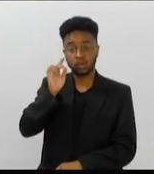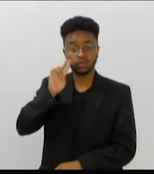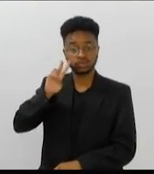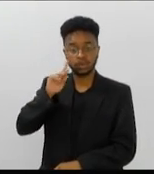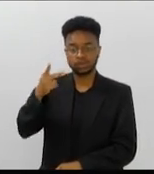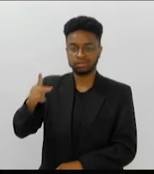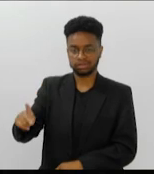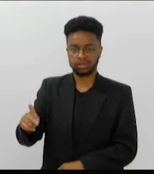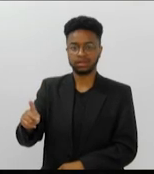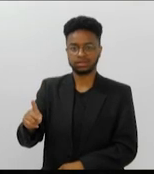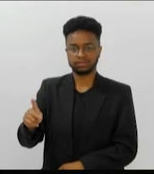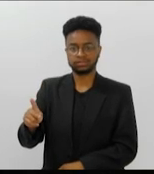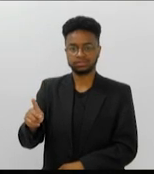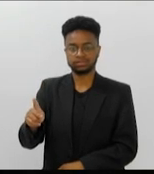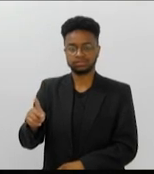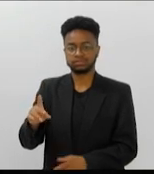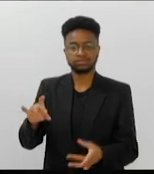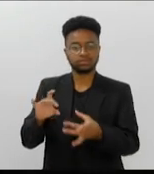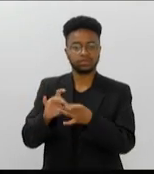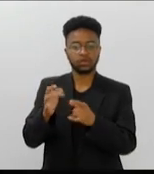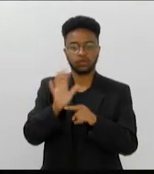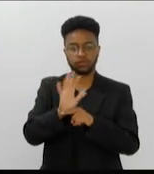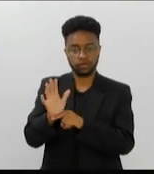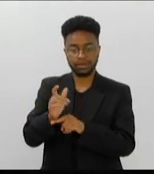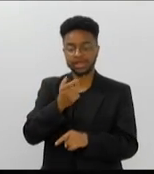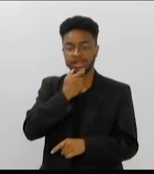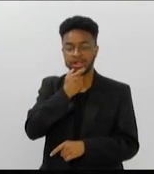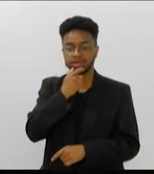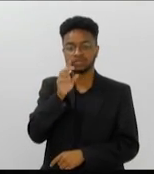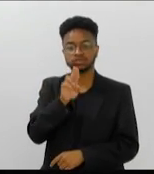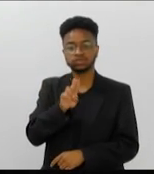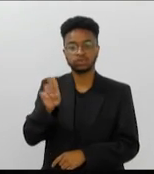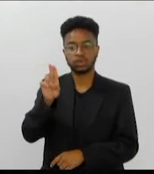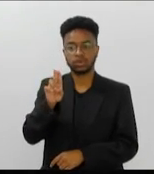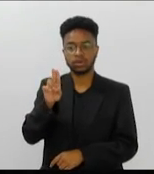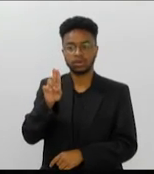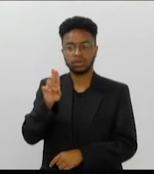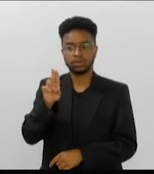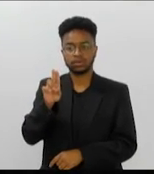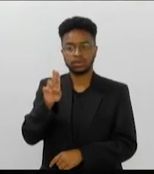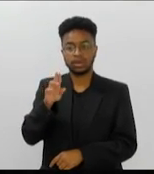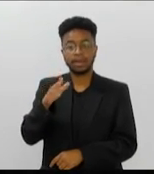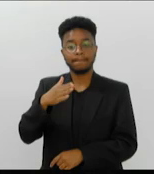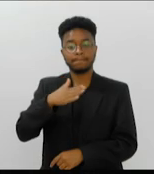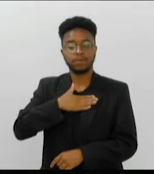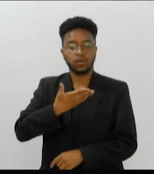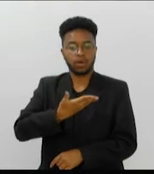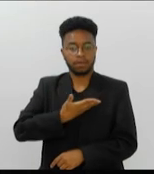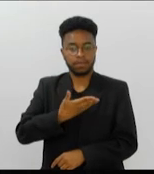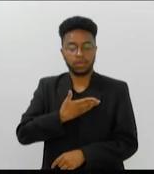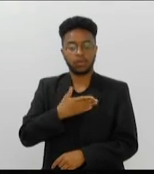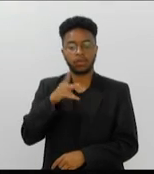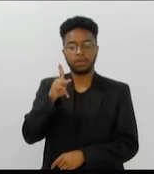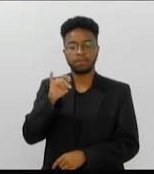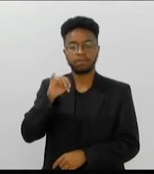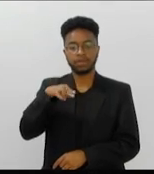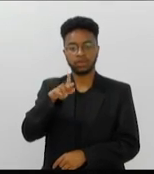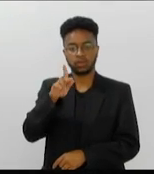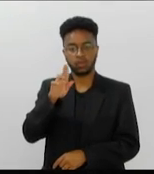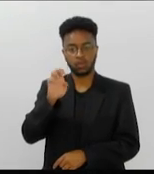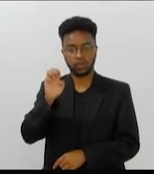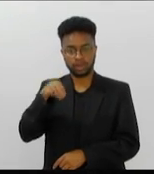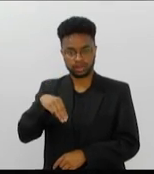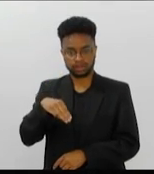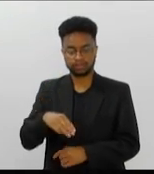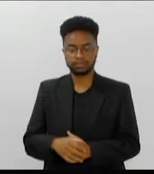retratada através deste filme, que em inglês se chama My Penguin Friend. E aí é Meu Amigo